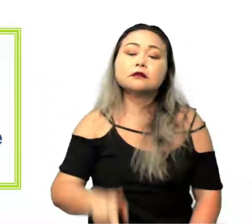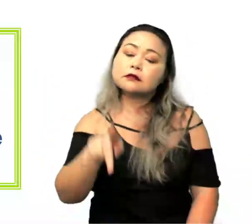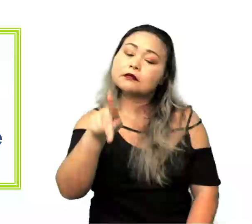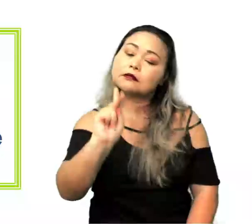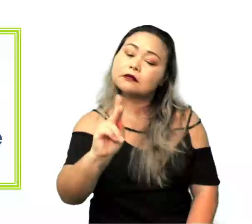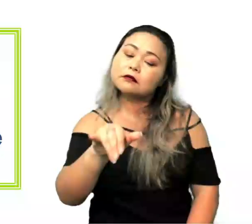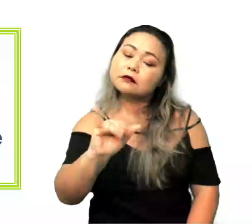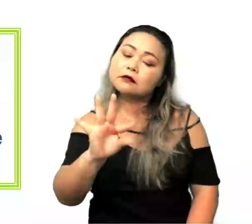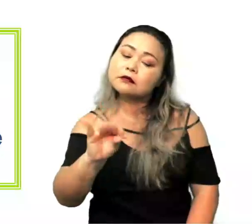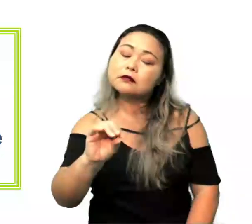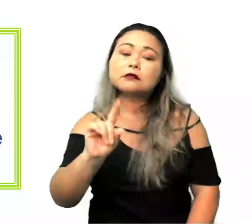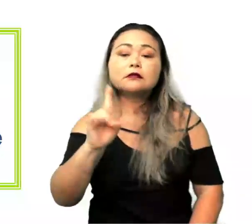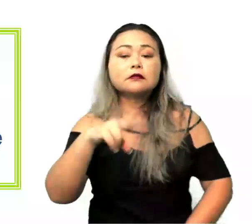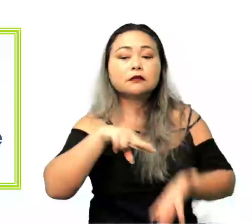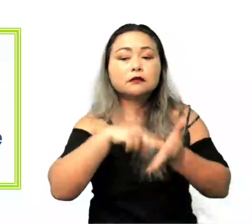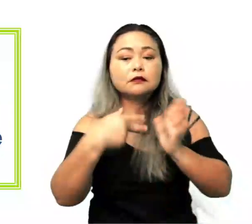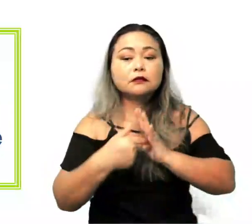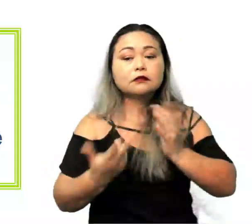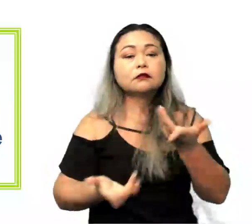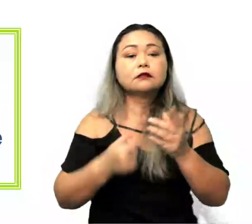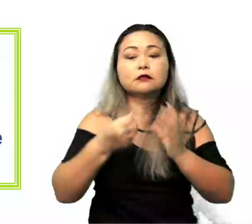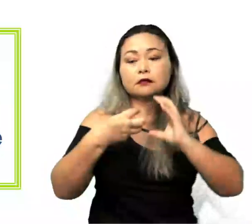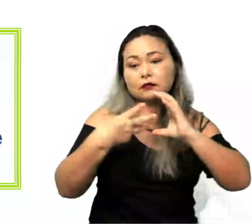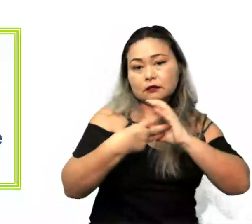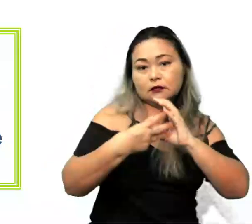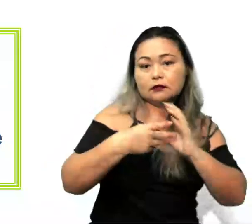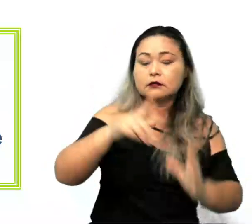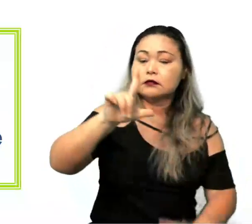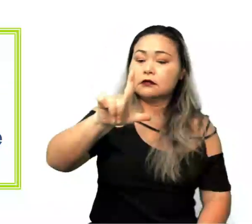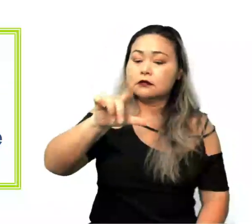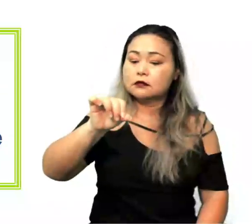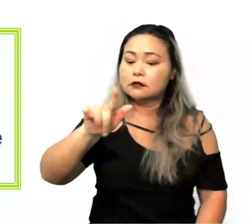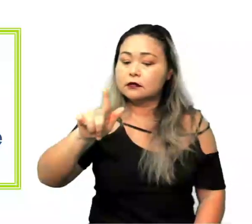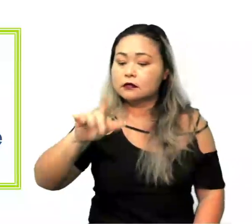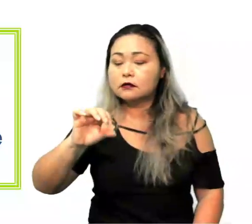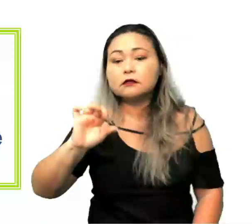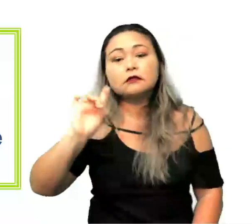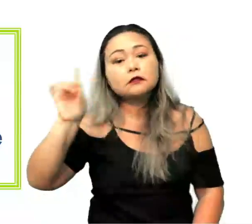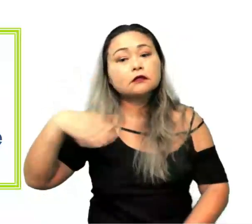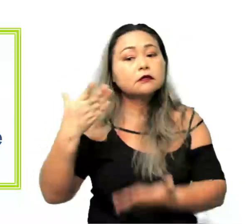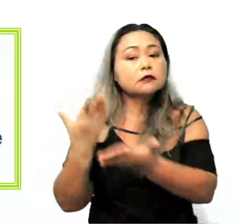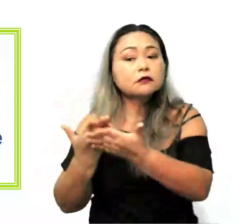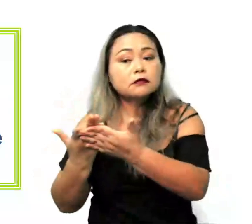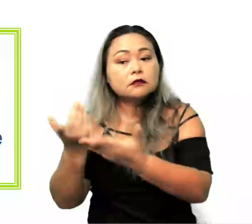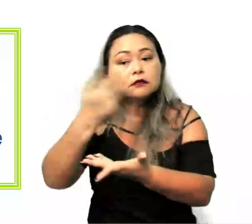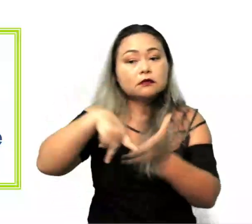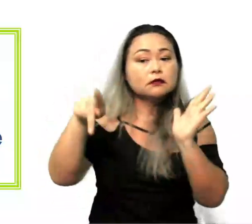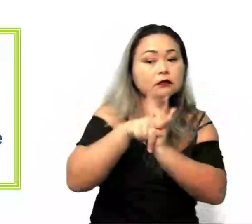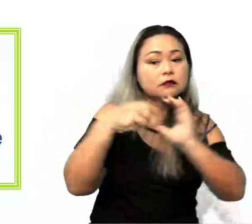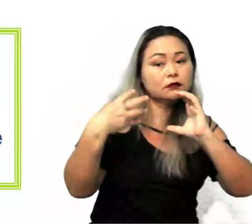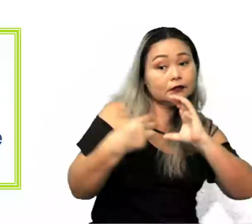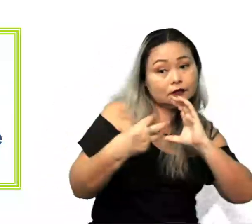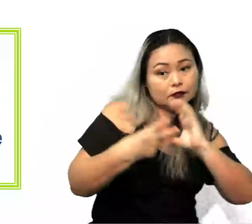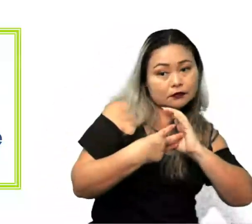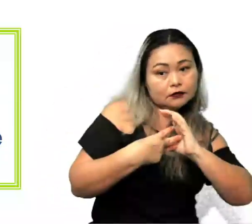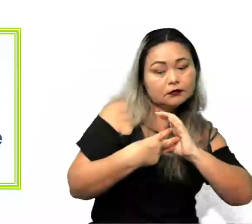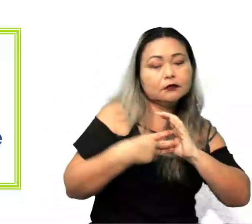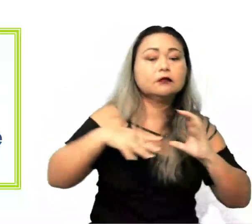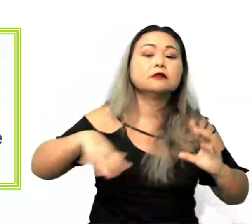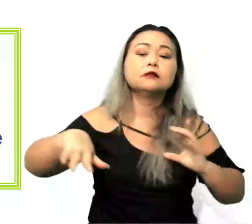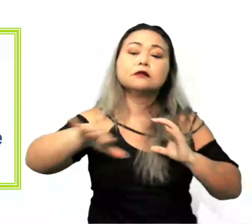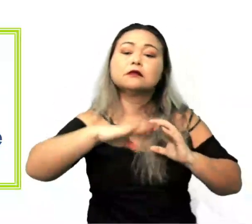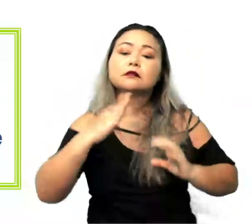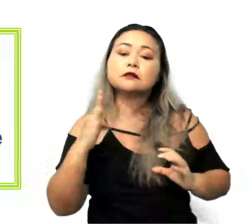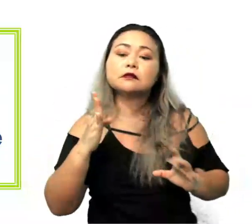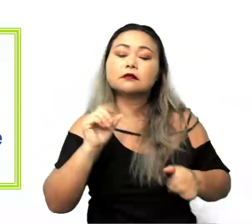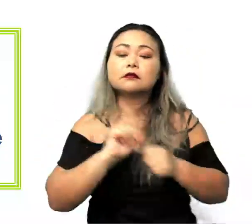né? Célula, logia, ou logos, estudo. Então, é o estudo da própria célula. Essa área da